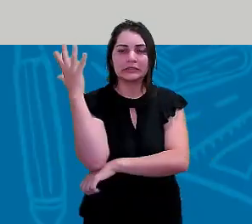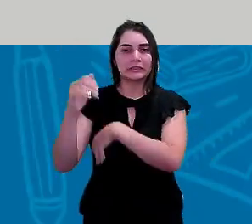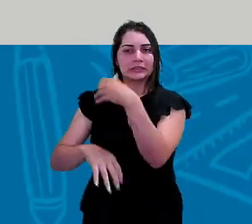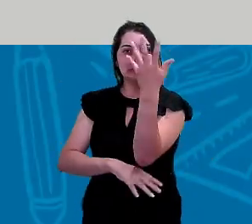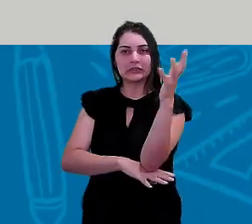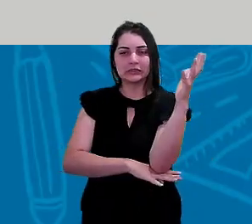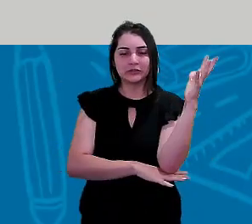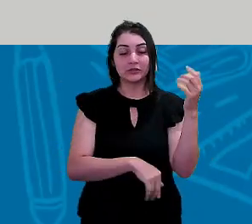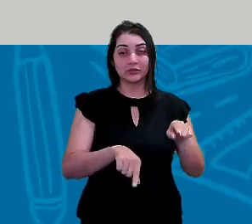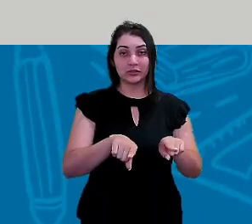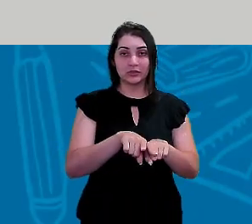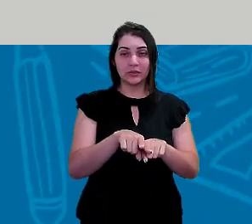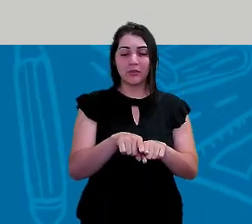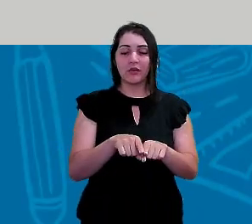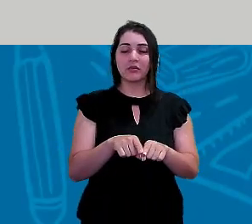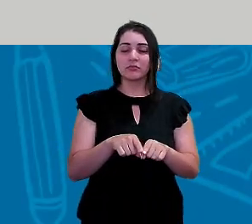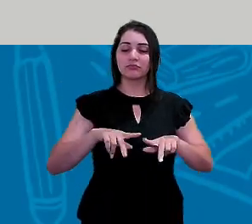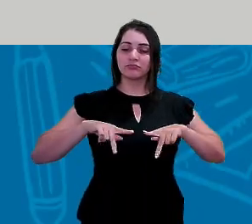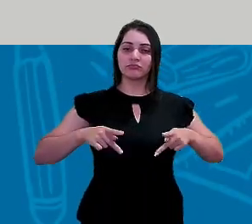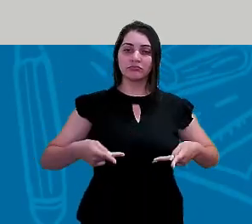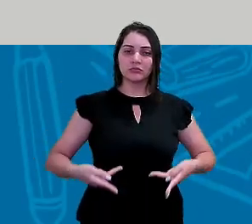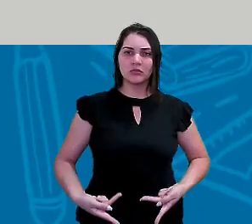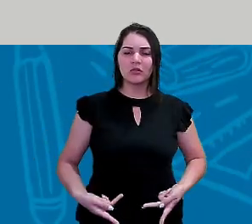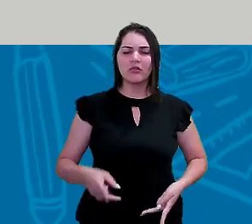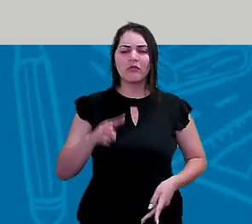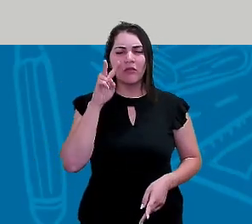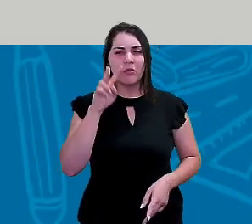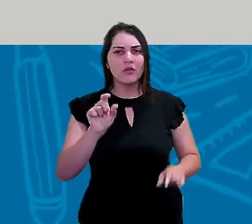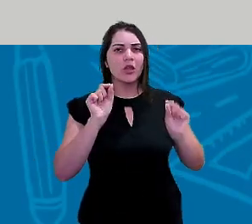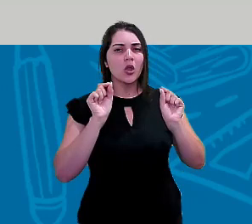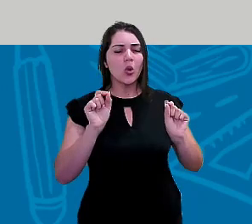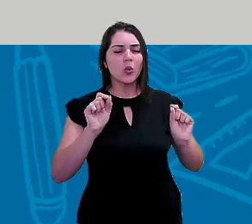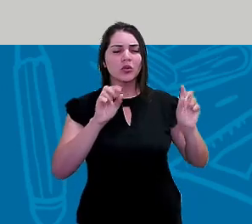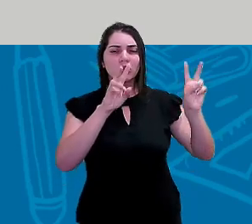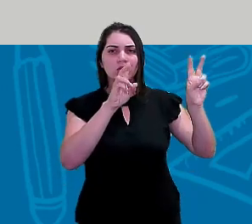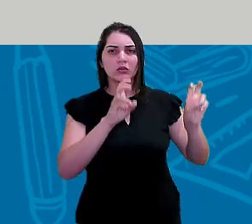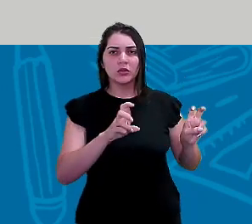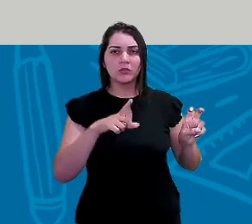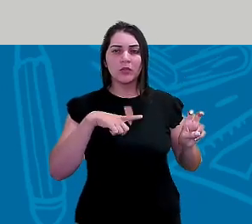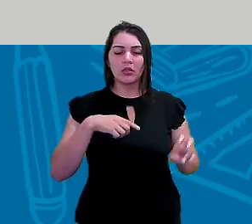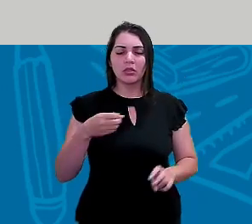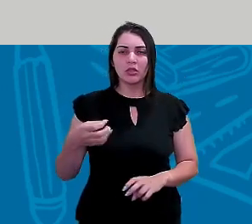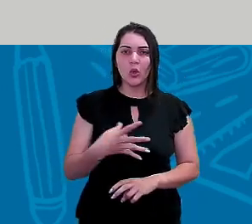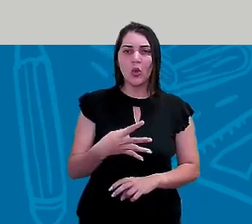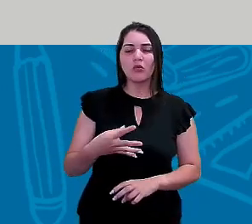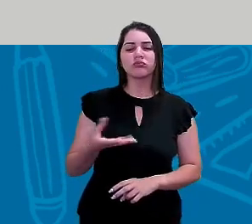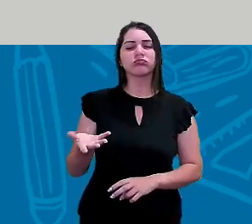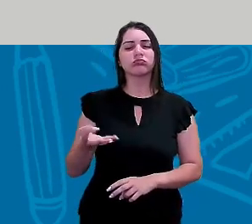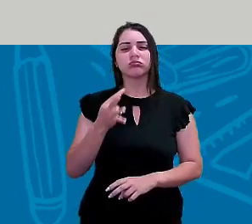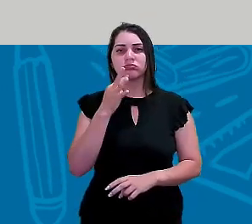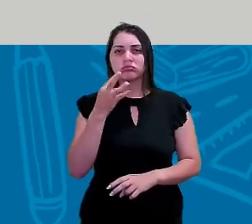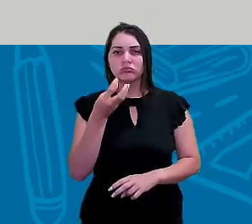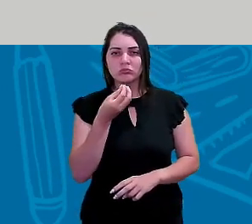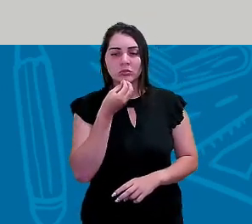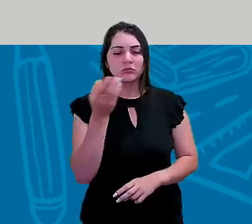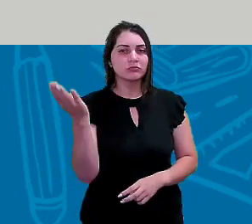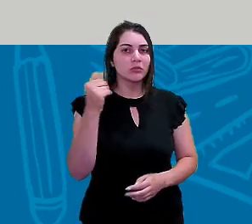Vamos lá ver o que esse tema traz de muito novo para a gente, de novidade, de conhecimento. Vamos ver. Vamos lá estudar junto